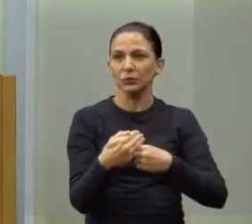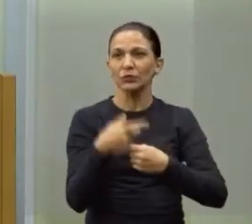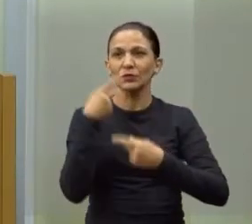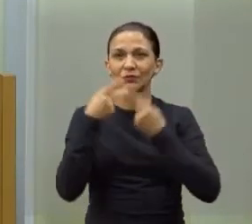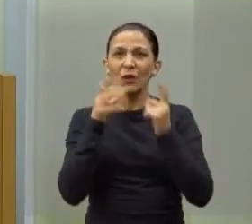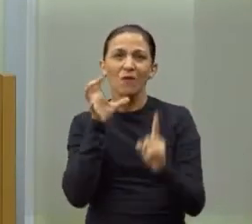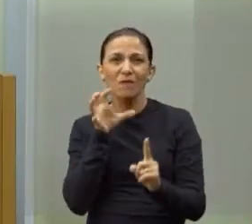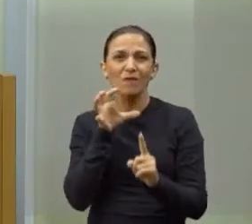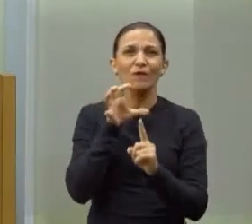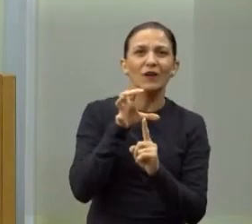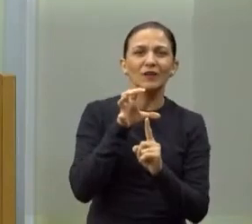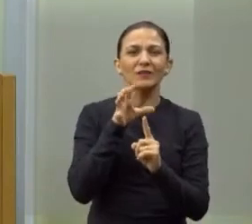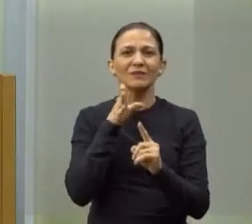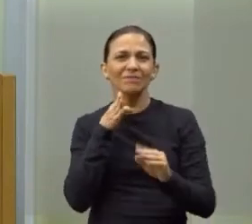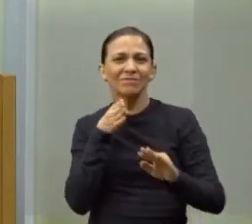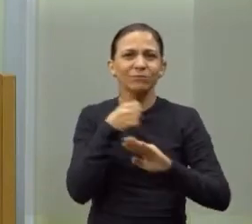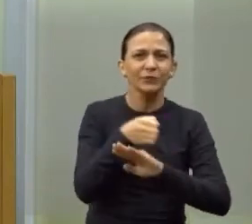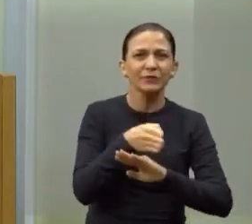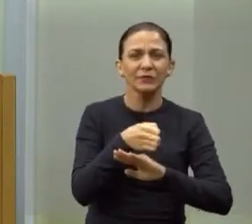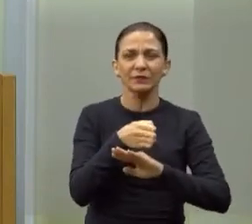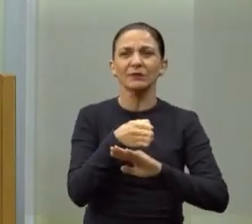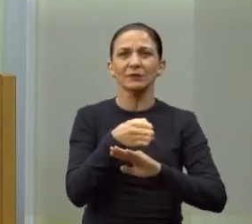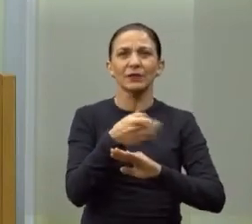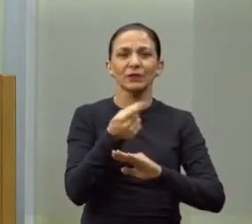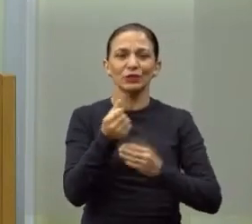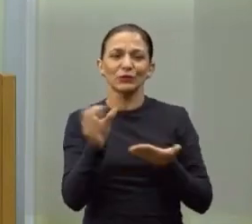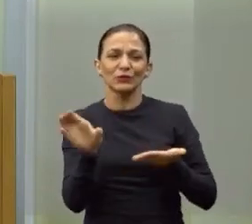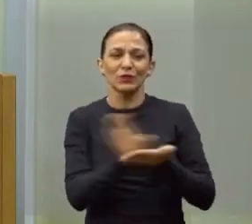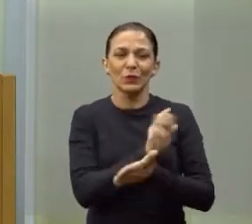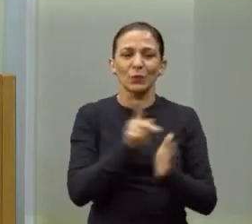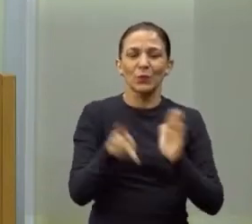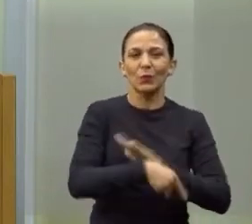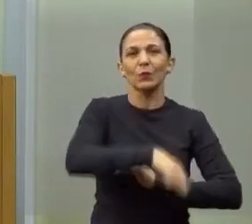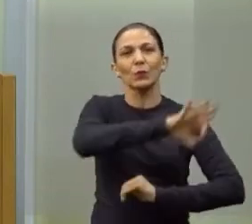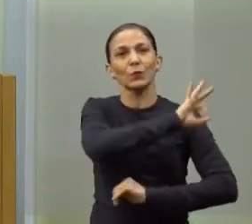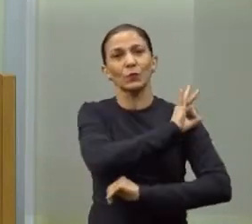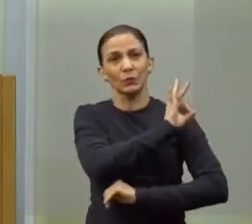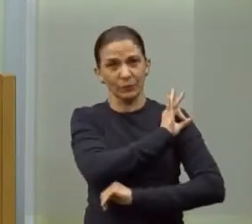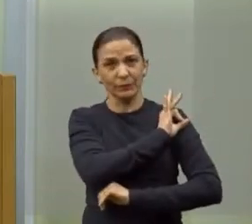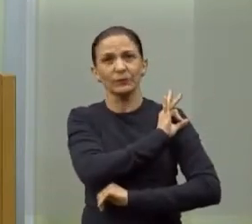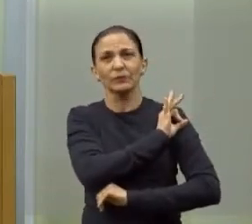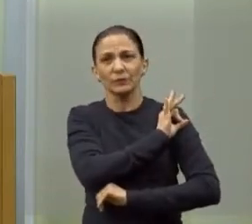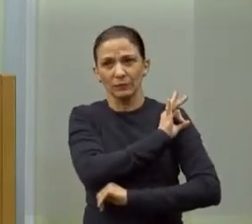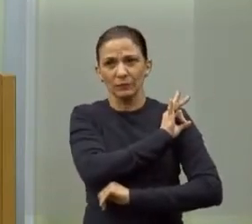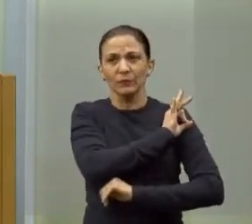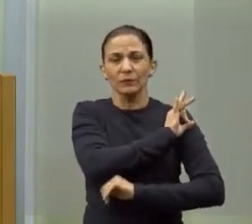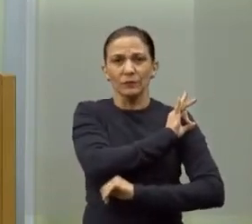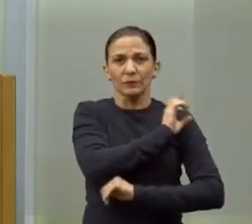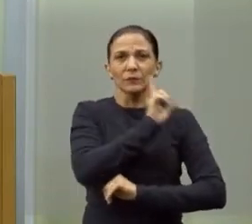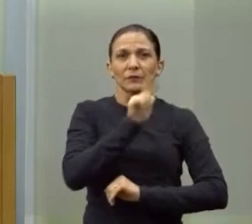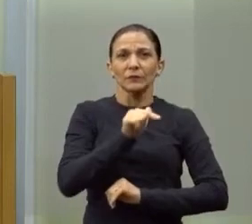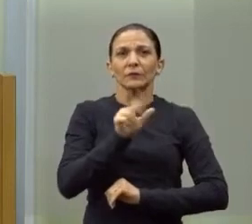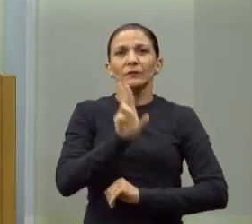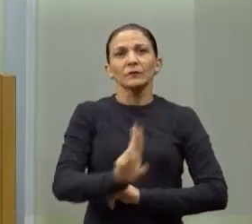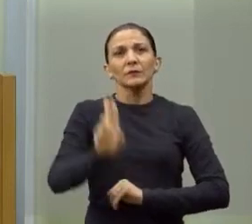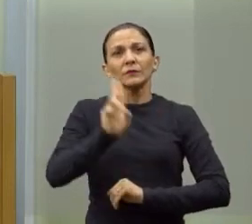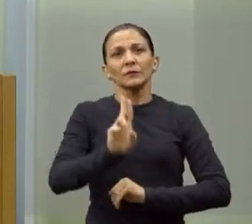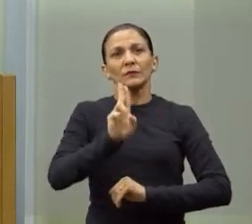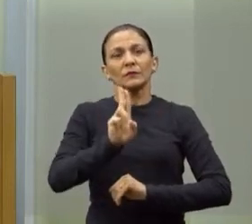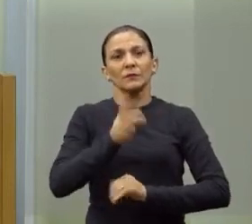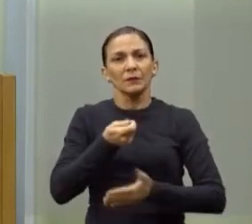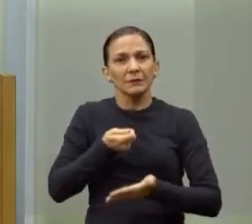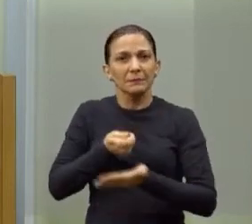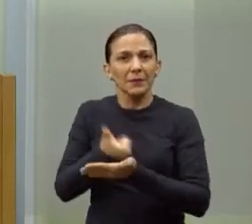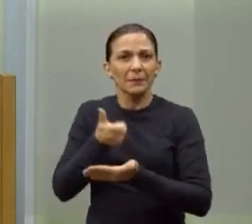de um impacto direto na receita dos municípios. Essa receita que é usada para